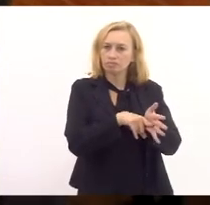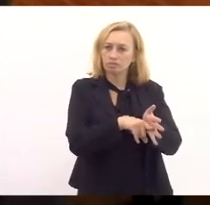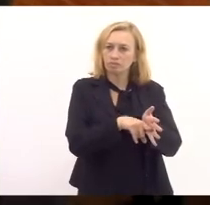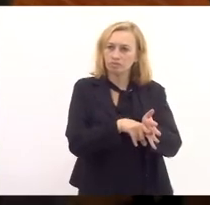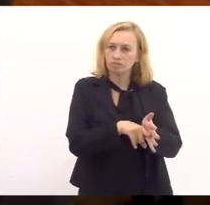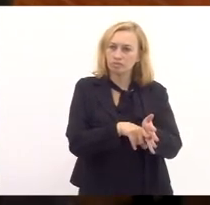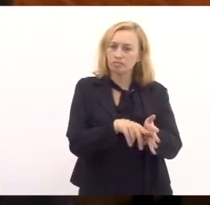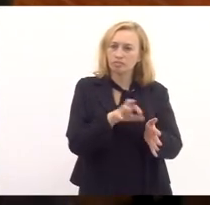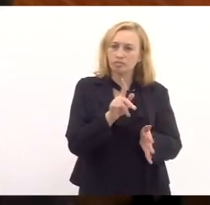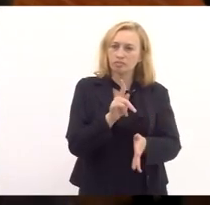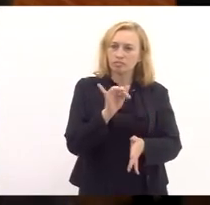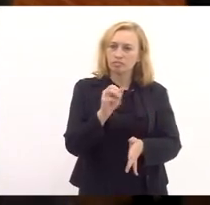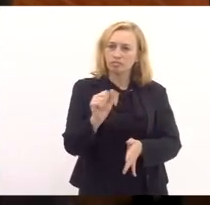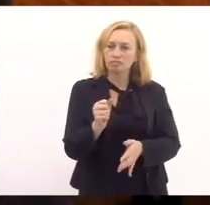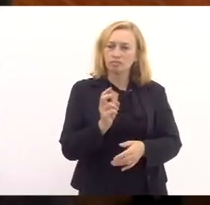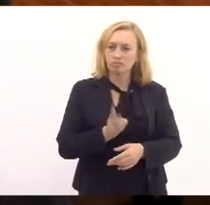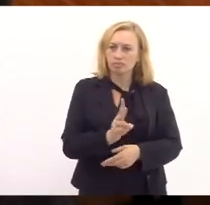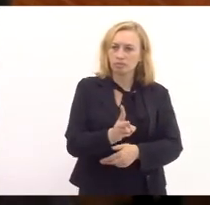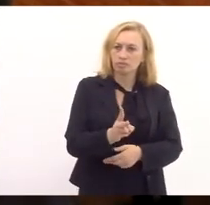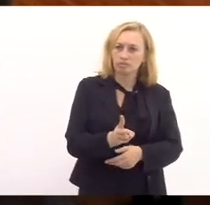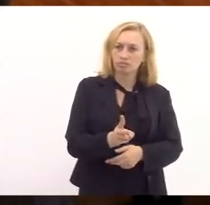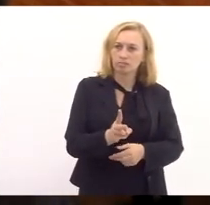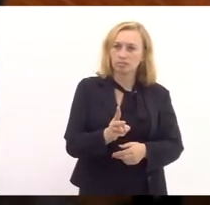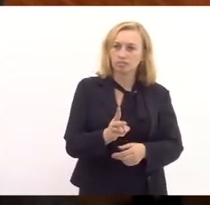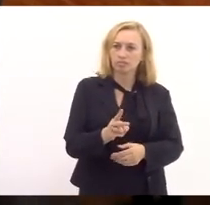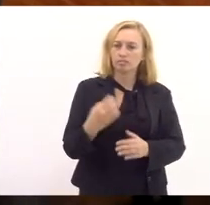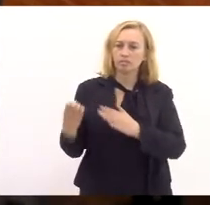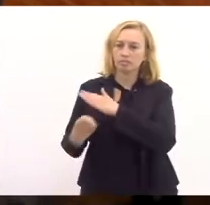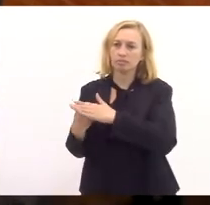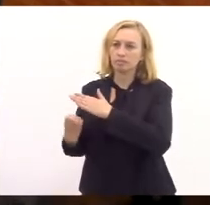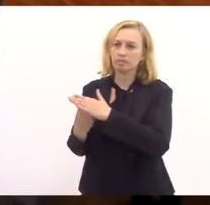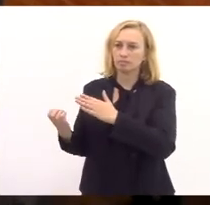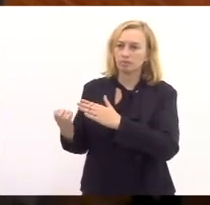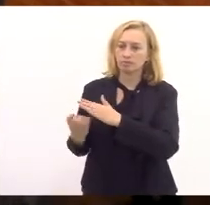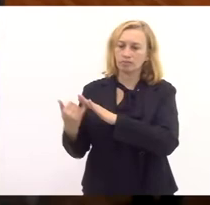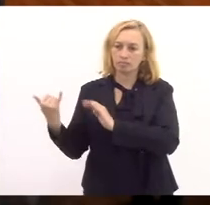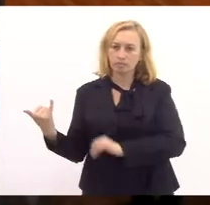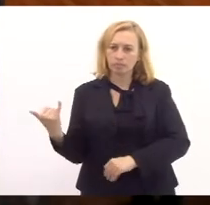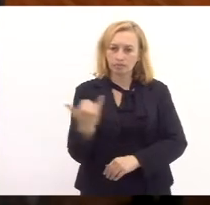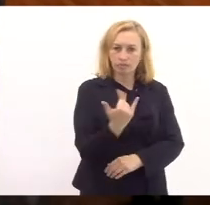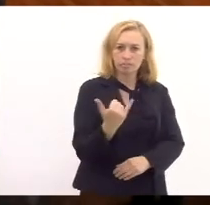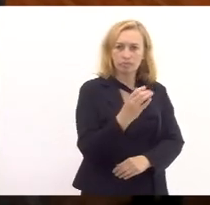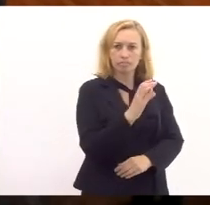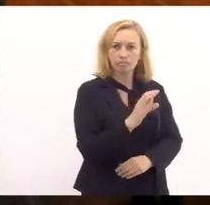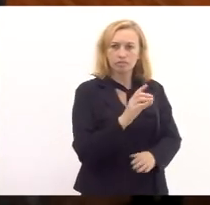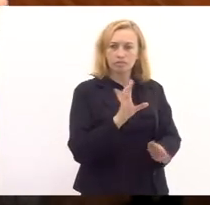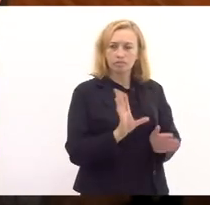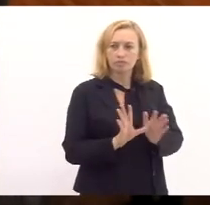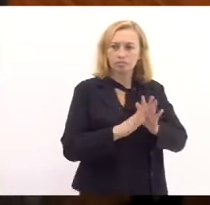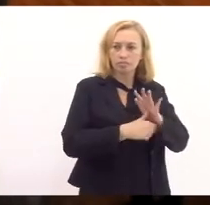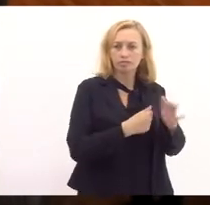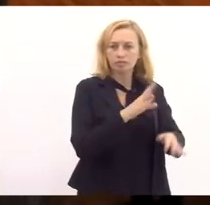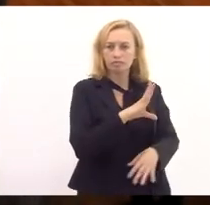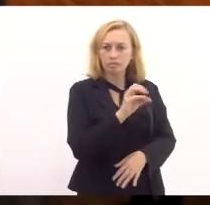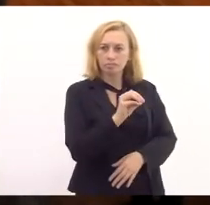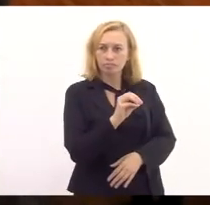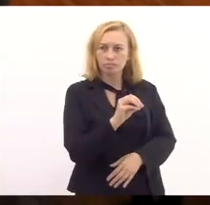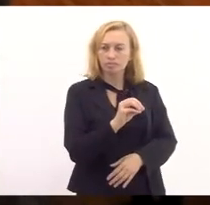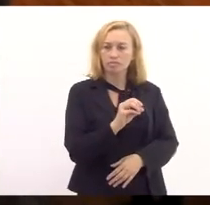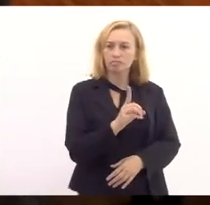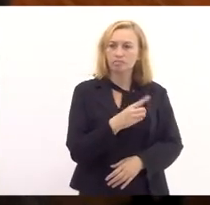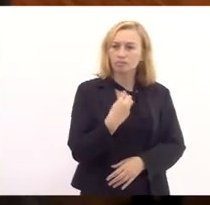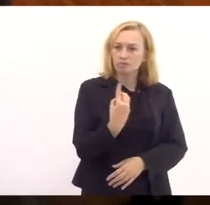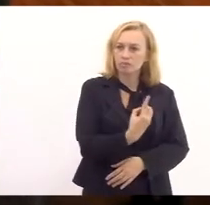A agência, toda vez que a Supervia nos informa uma ocorrência de roubo de cabos, de furto de cabos, a